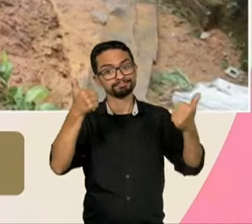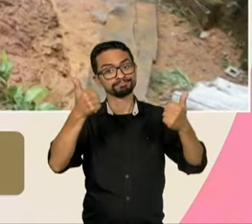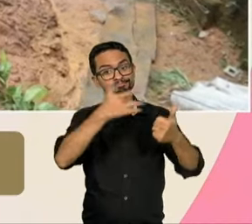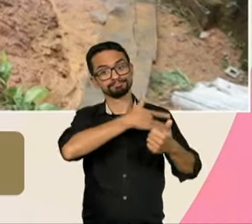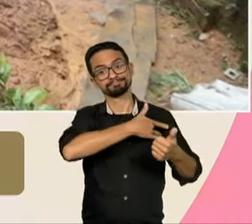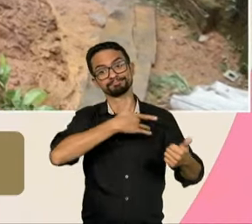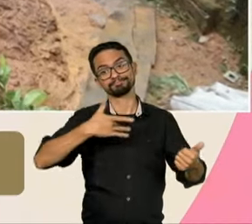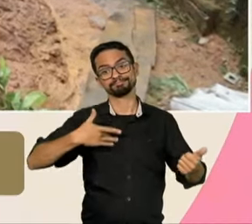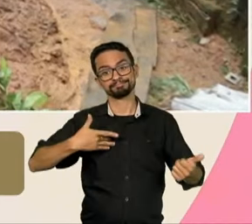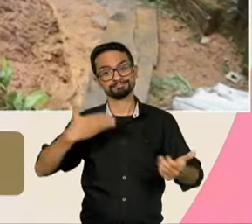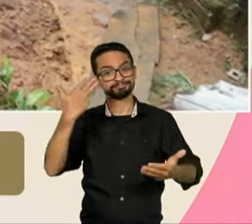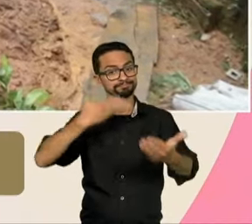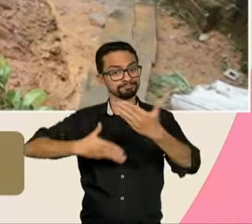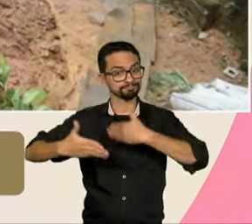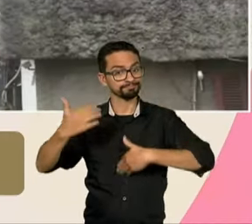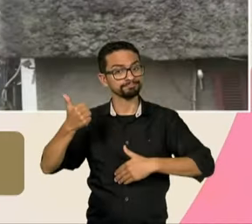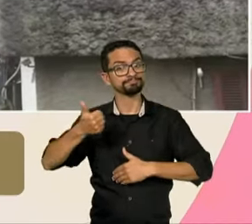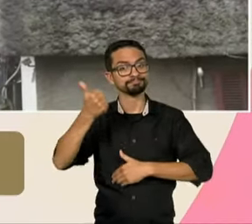Teria que ter